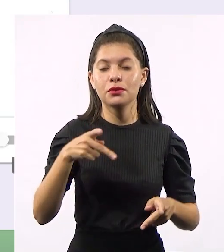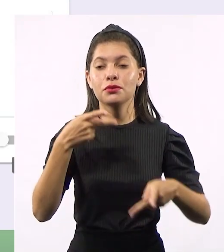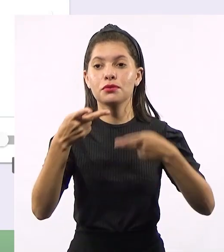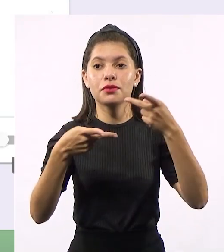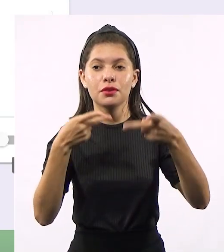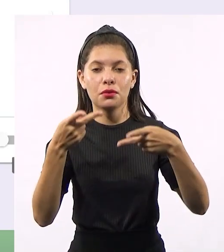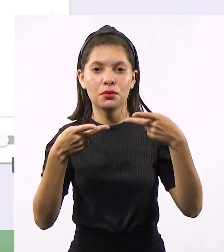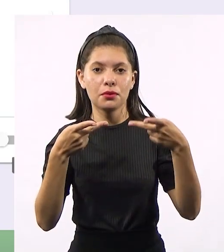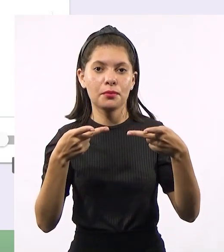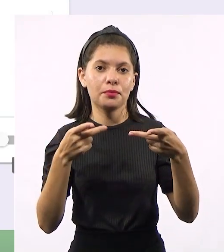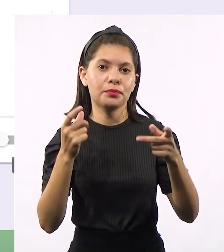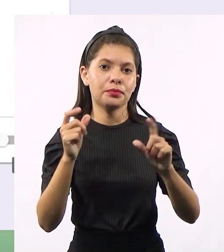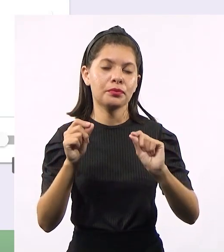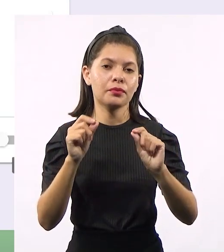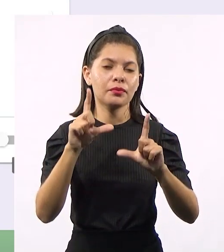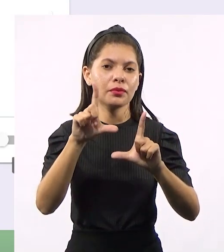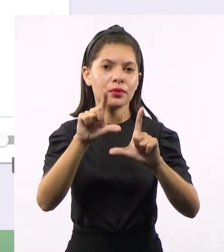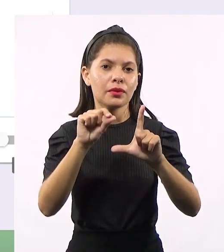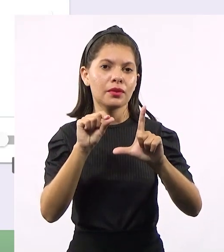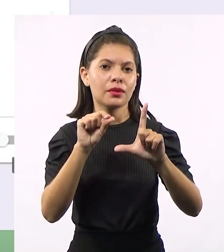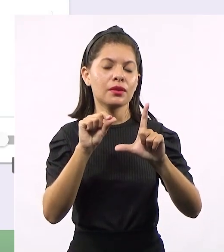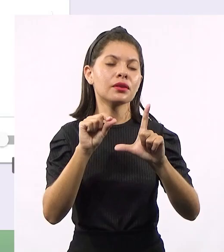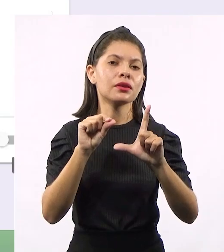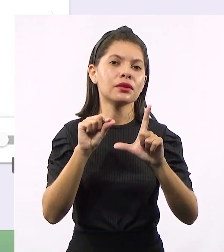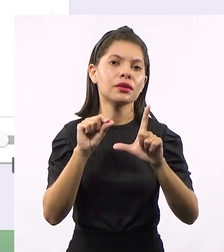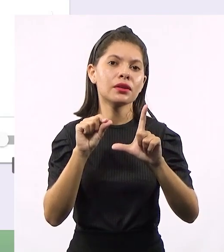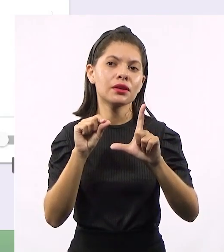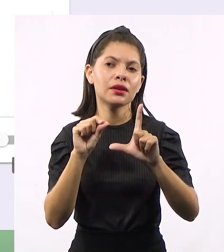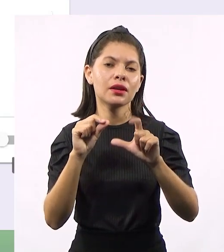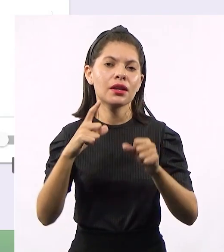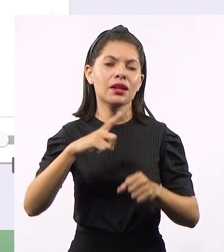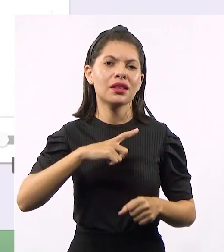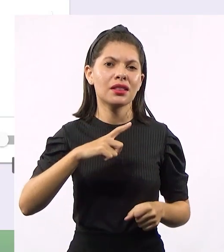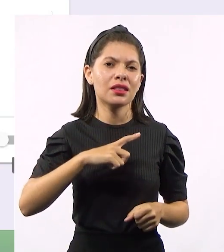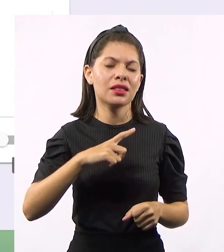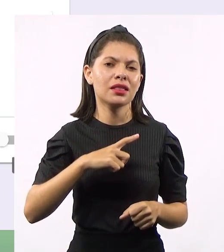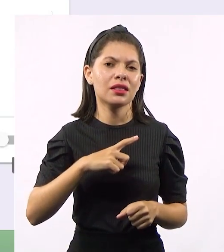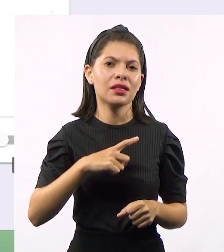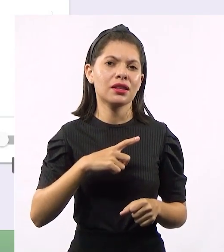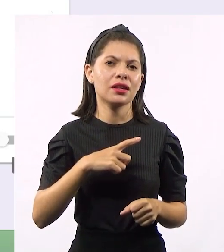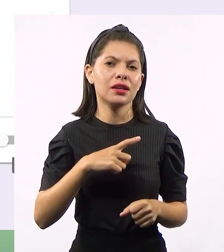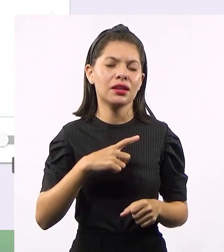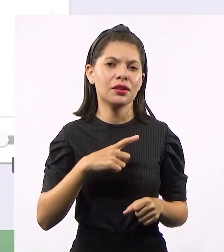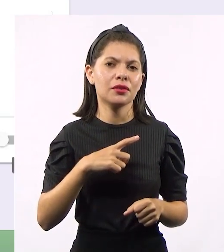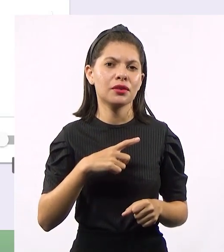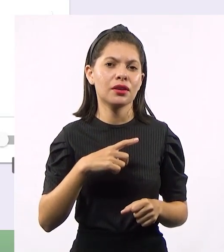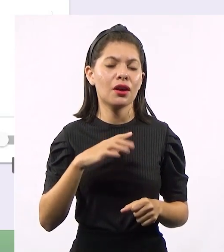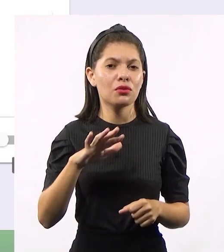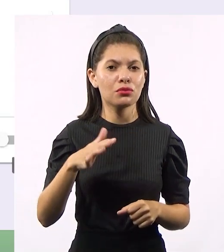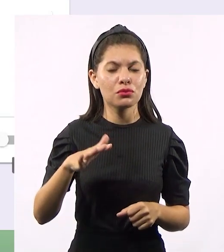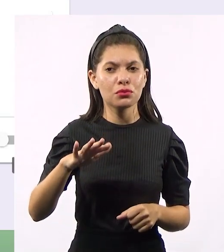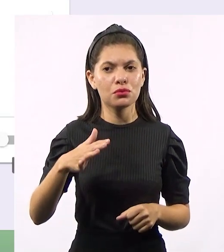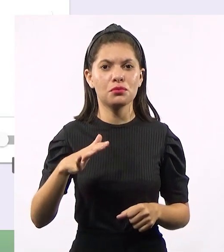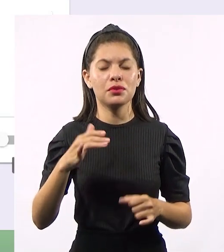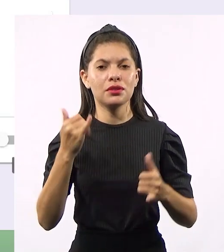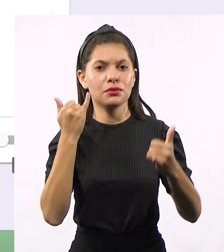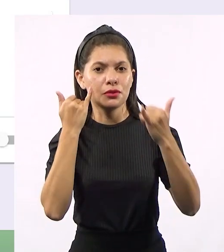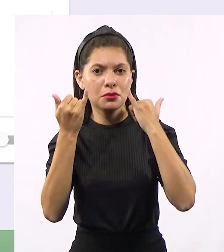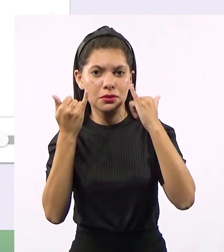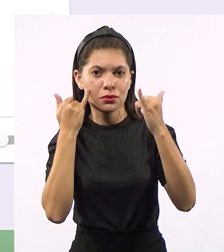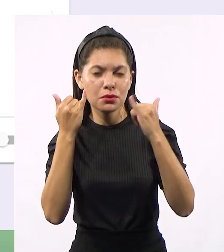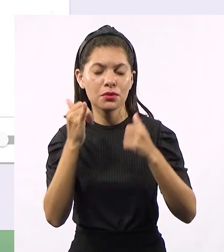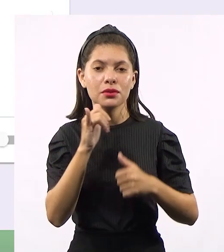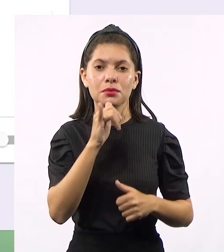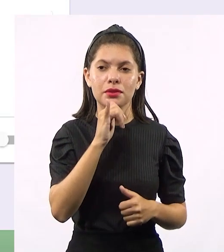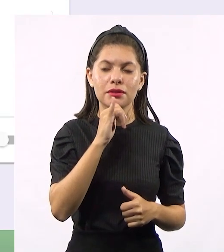ele vai preencher naquele campo, a gente não tem muito controle. Uhum. Para algumas informações, por exemplo, a idade, eu posso clicar